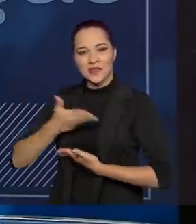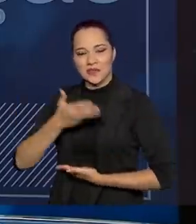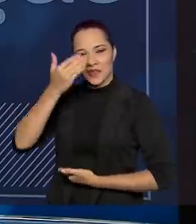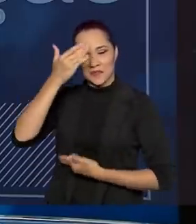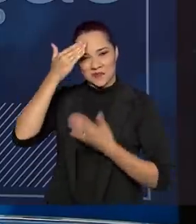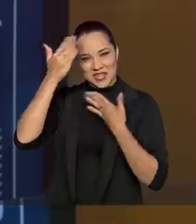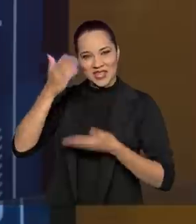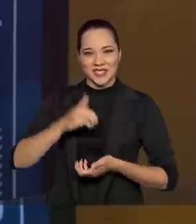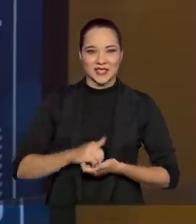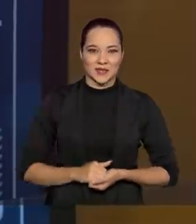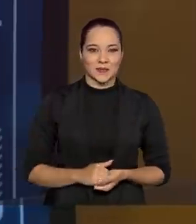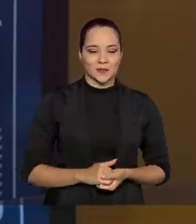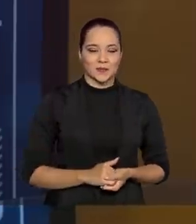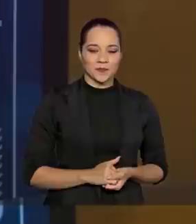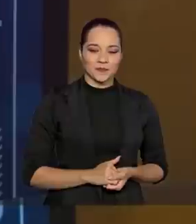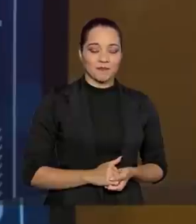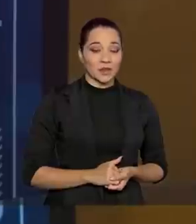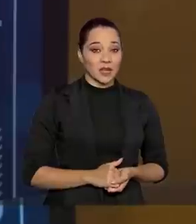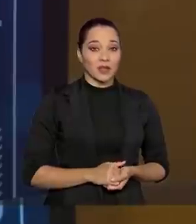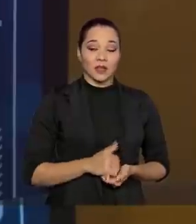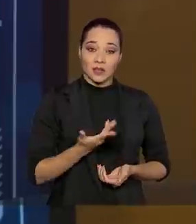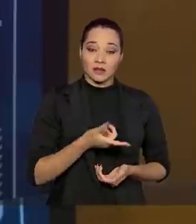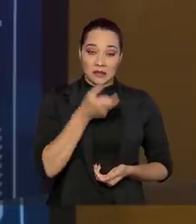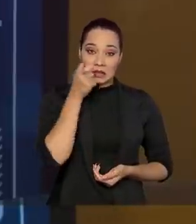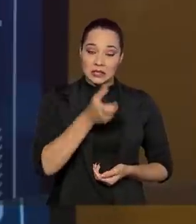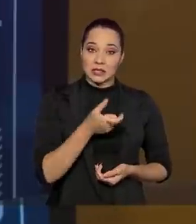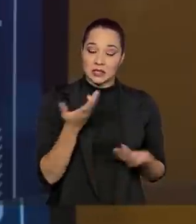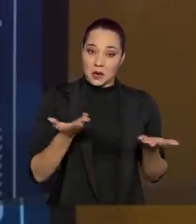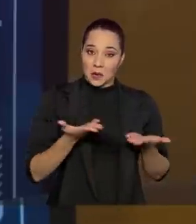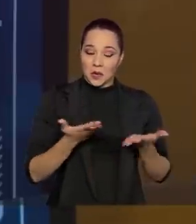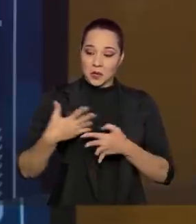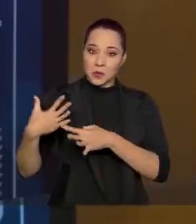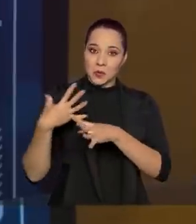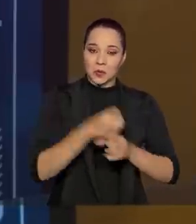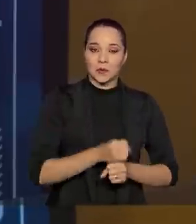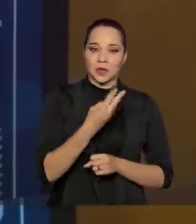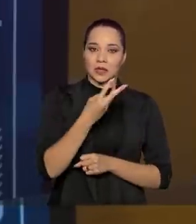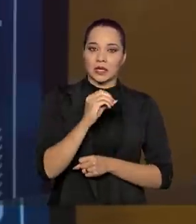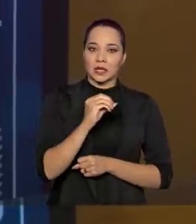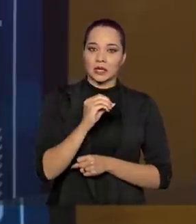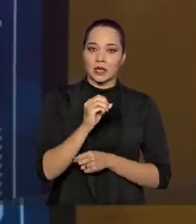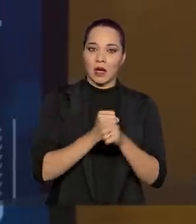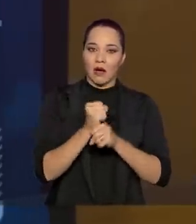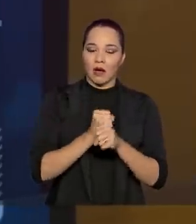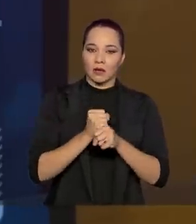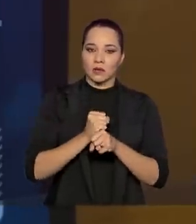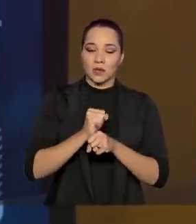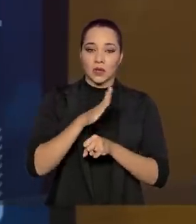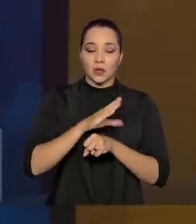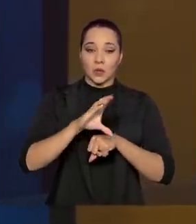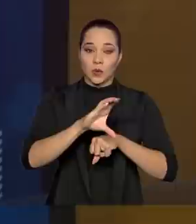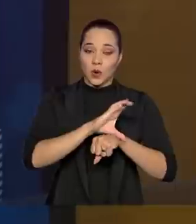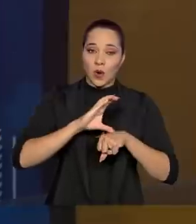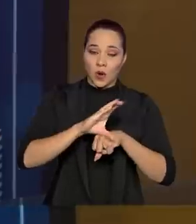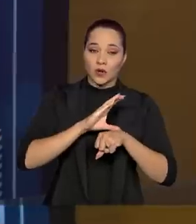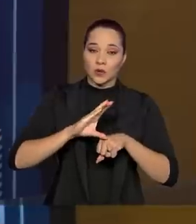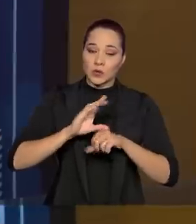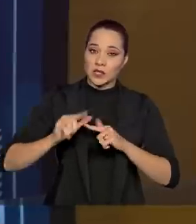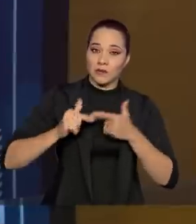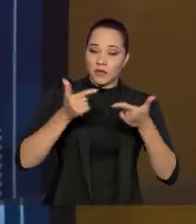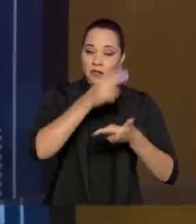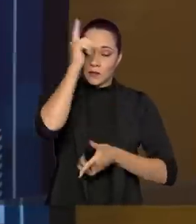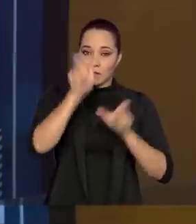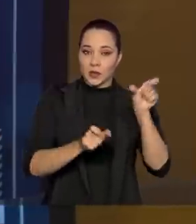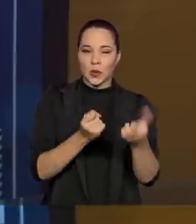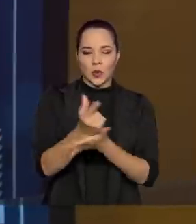obrigada. Que interessante, né, Juliana? A gente está completando 30 anos do Código de Defesa do Consumidor no país. Eu queria